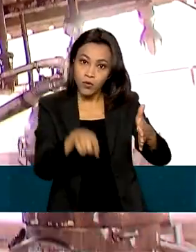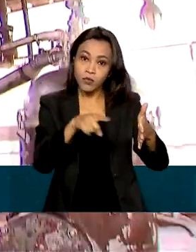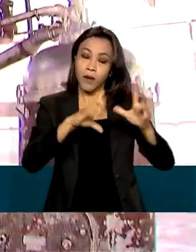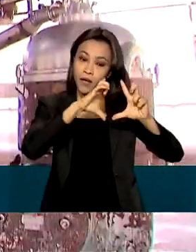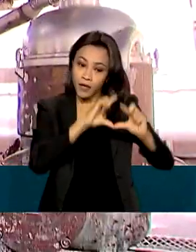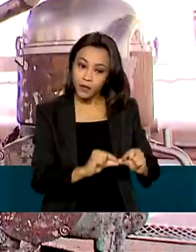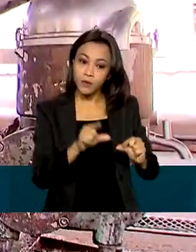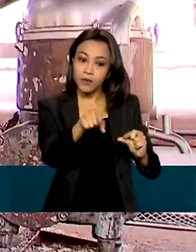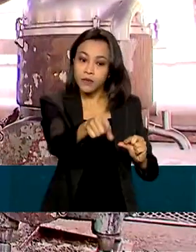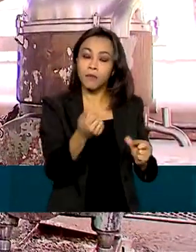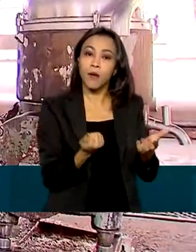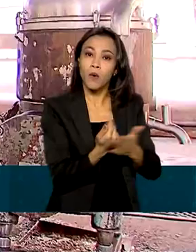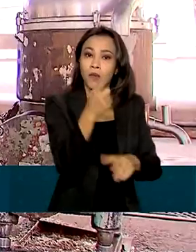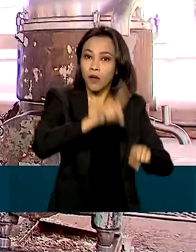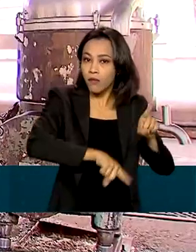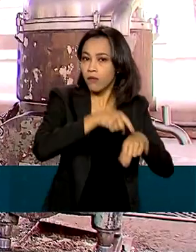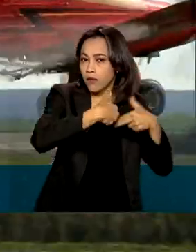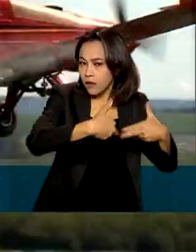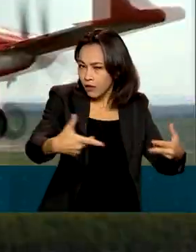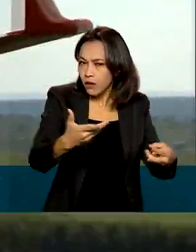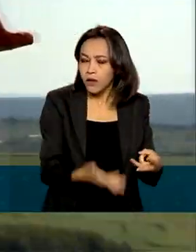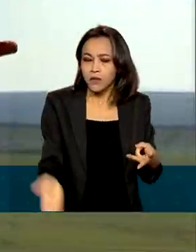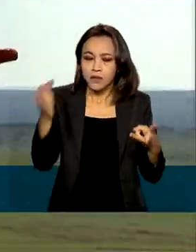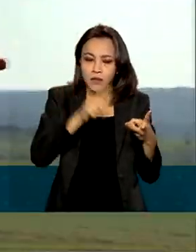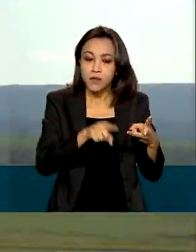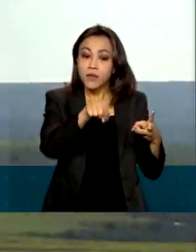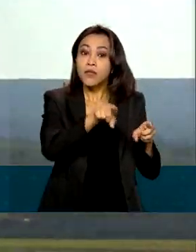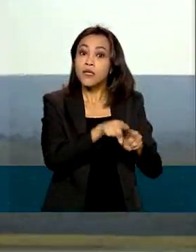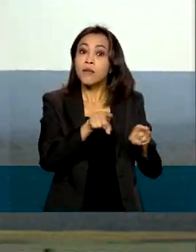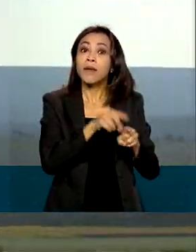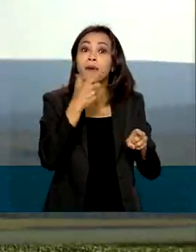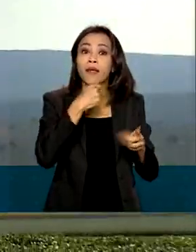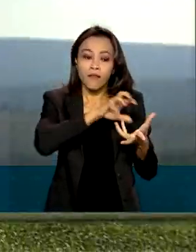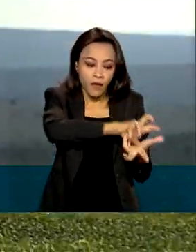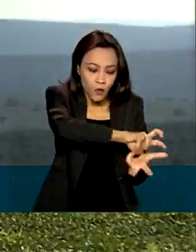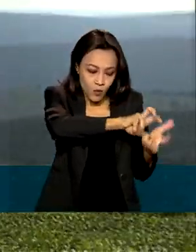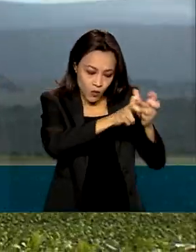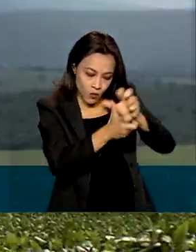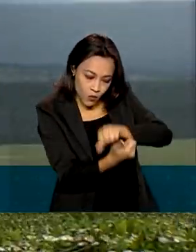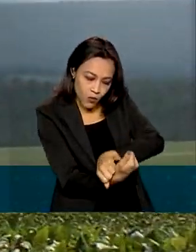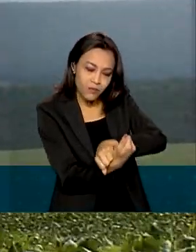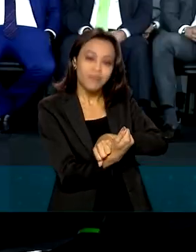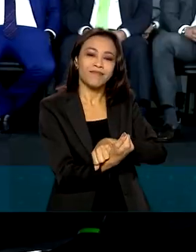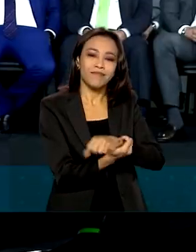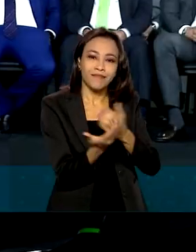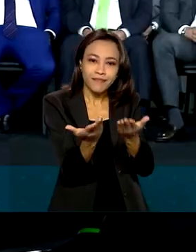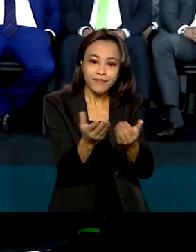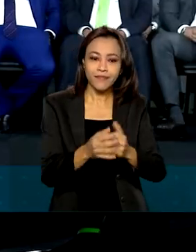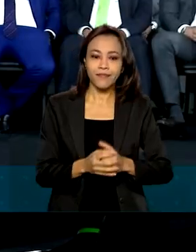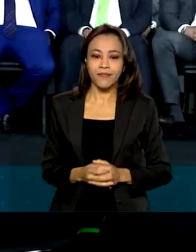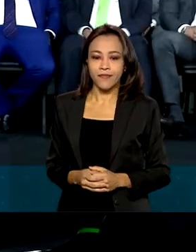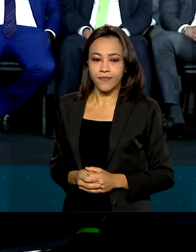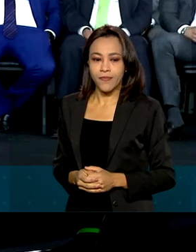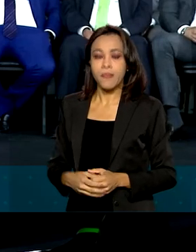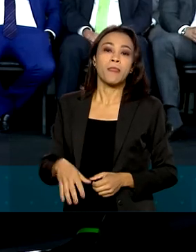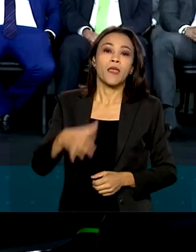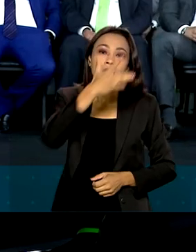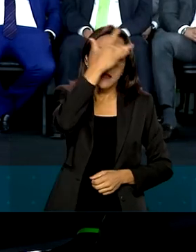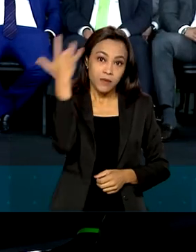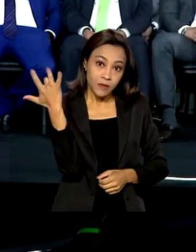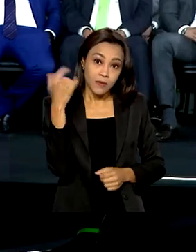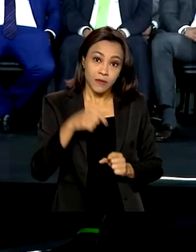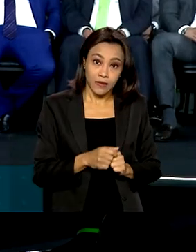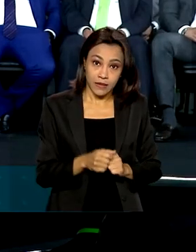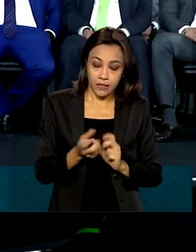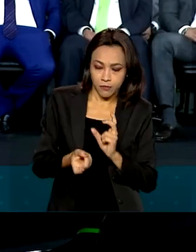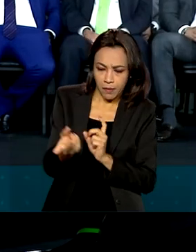montagem de usinas de biodiesel e o que recicla embalagens de defensivos agrícolas. Os comerciantes, produtores de defensivos